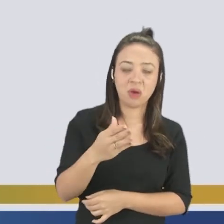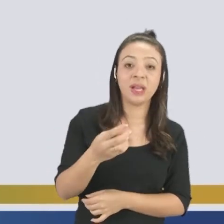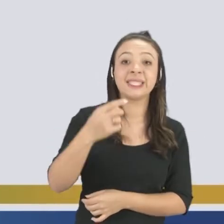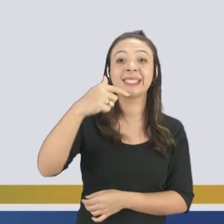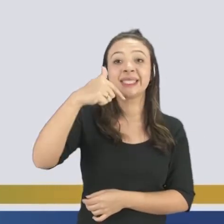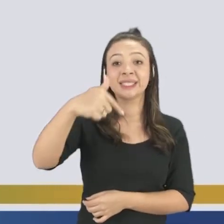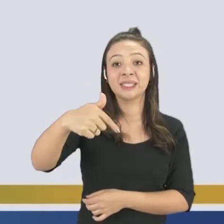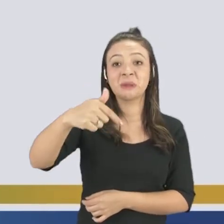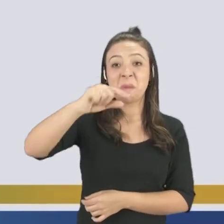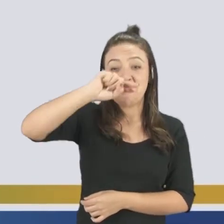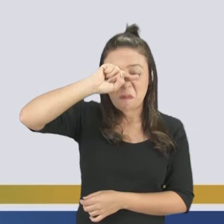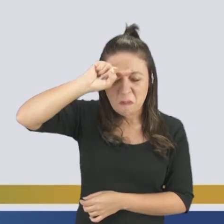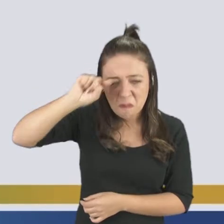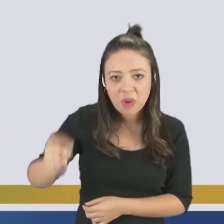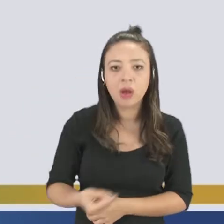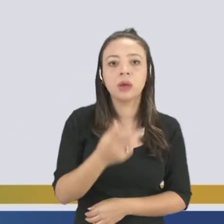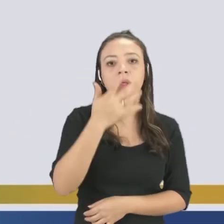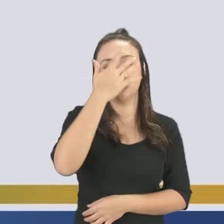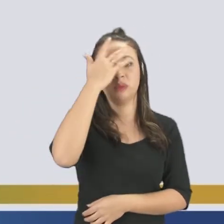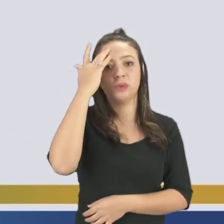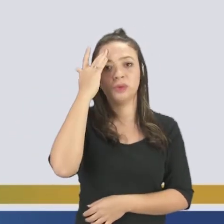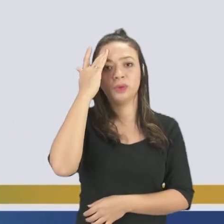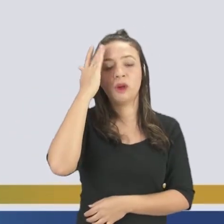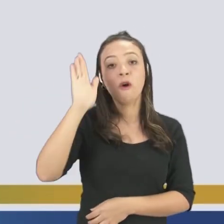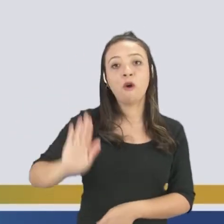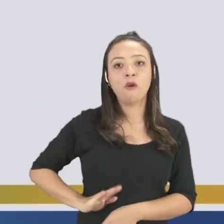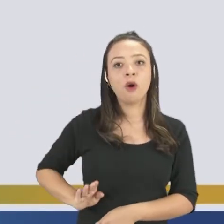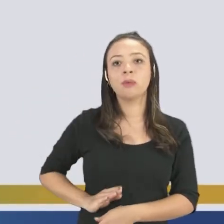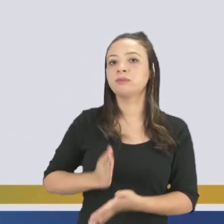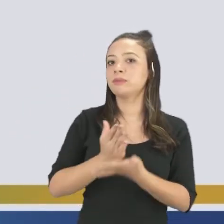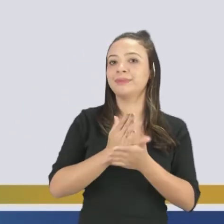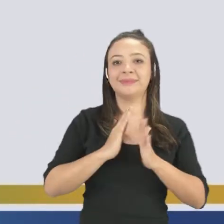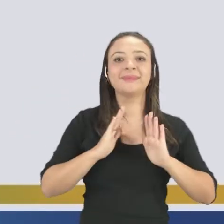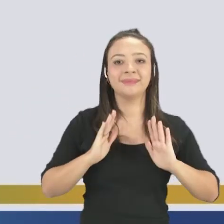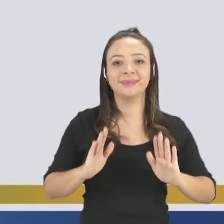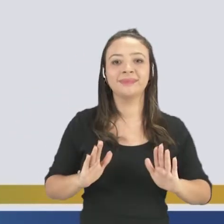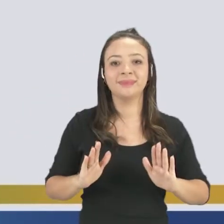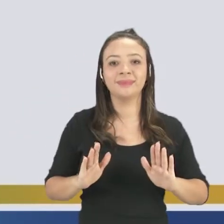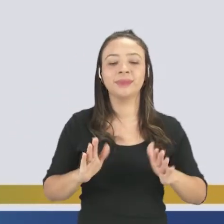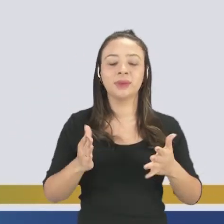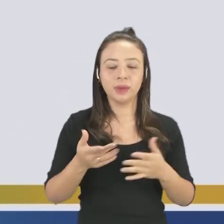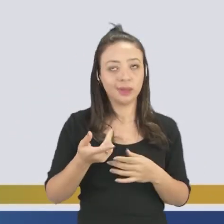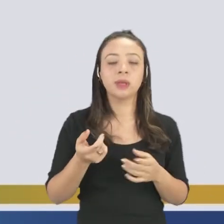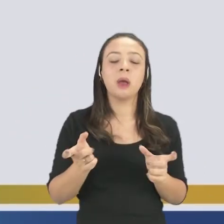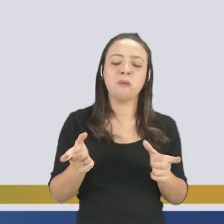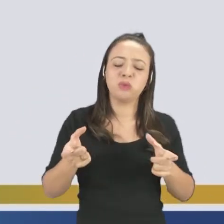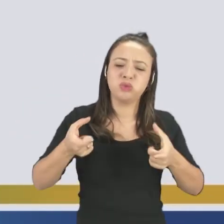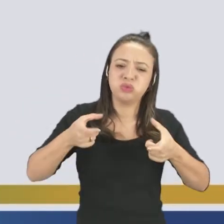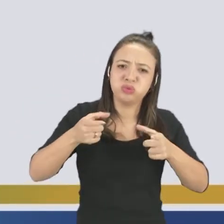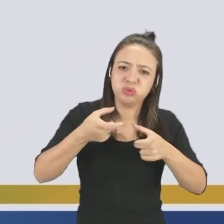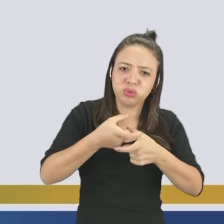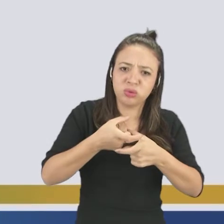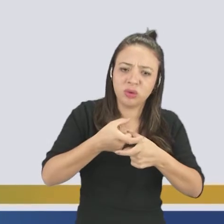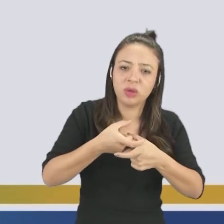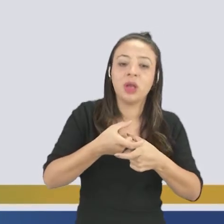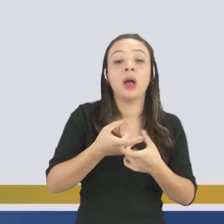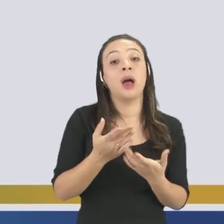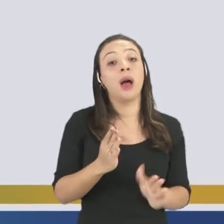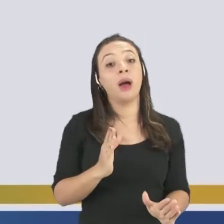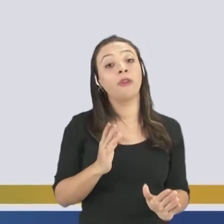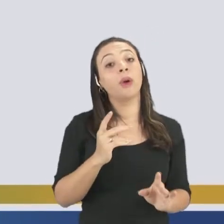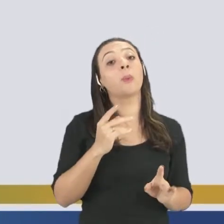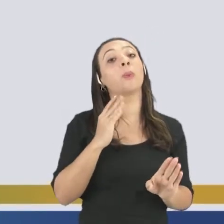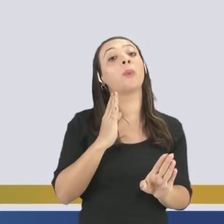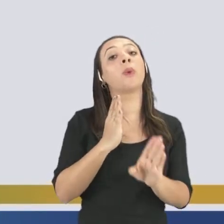pessoas deixaram de conviver com a fome. A maior redução ocorreu no Nordeste, onde 7%